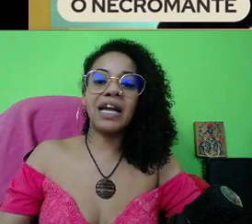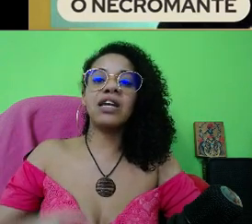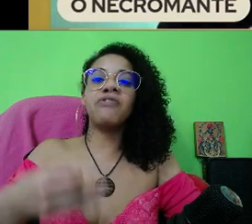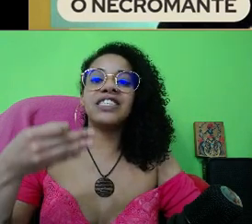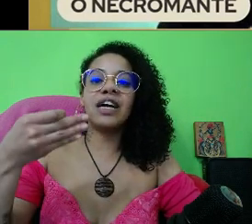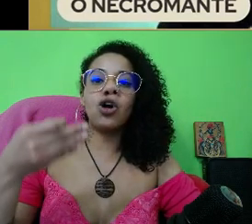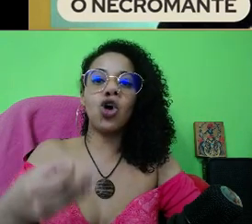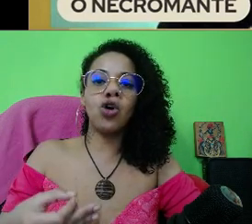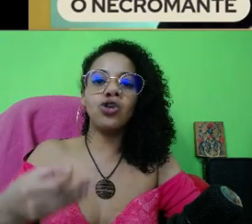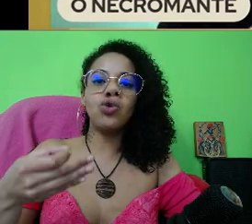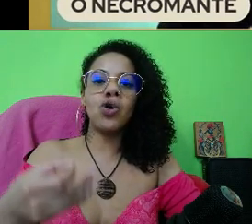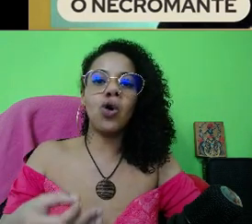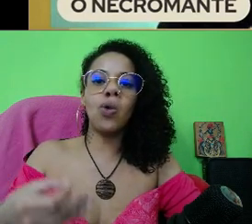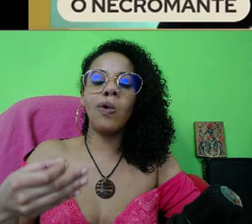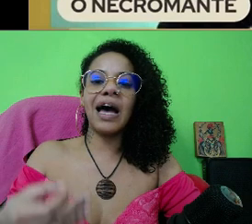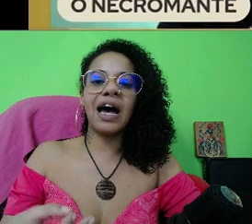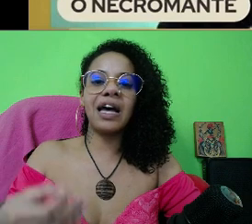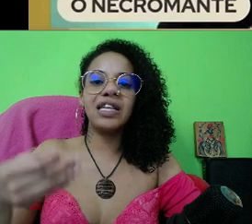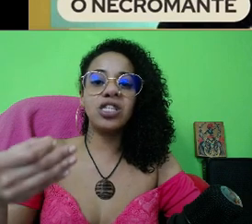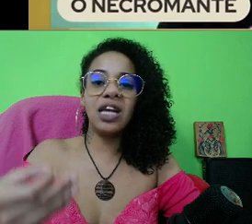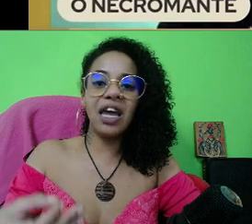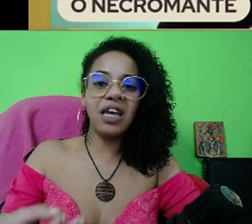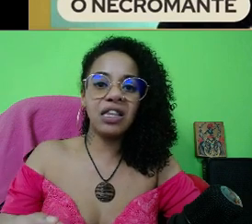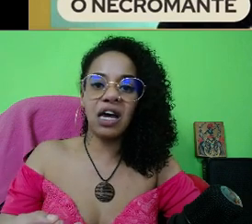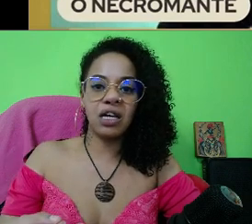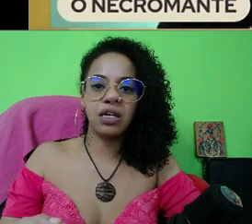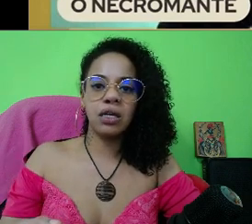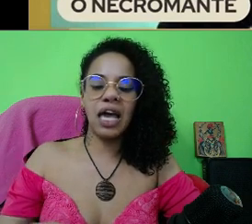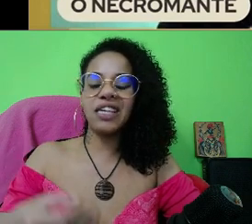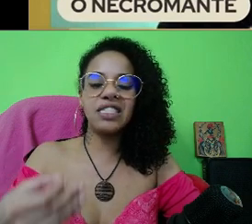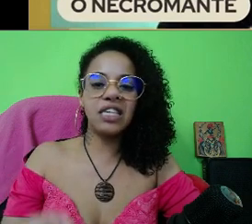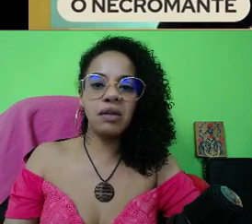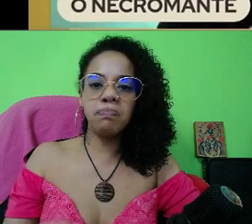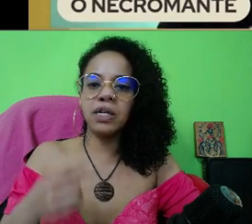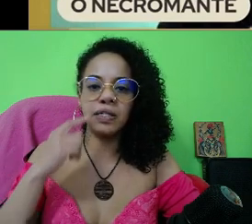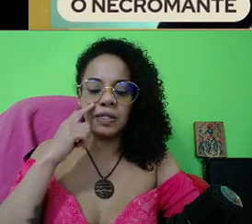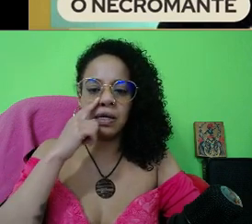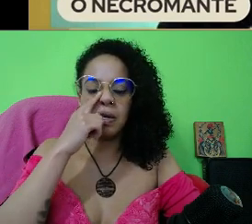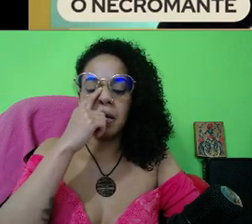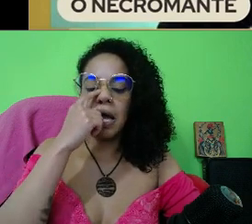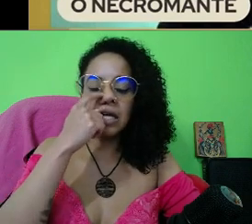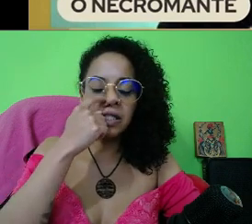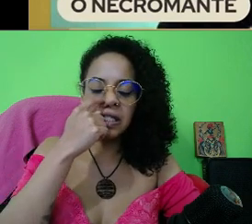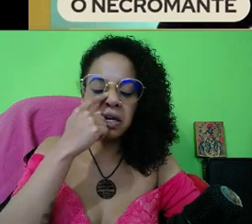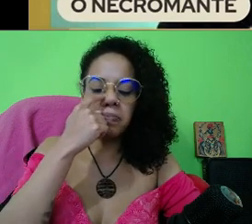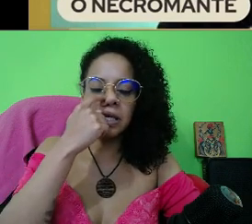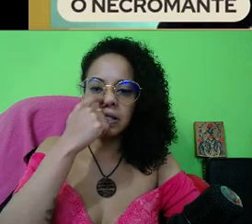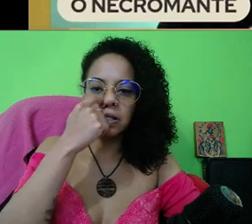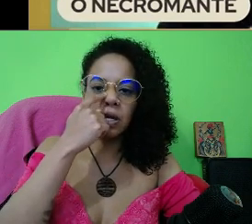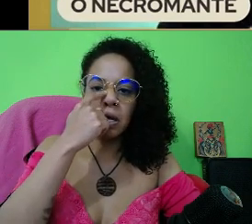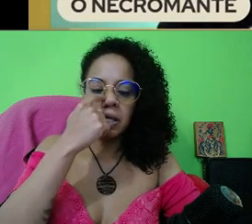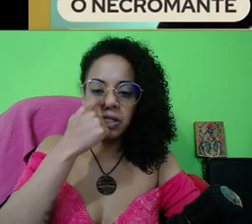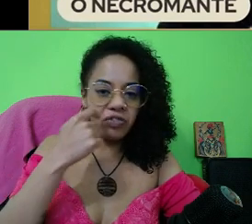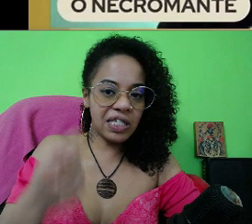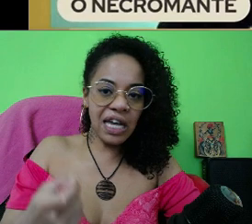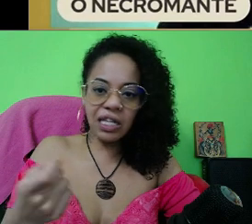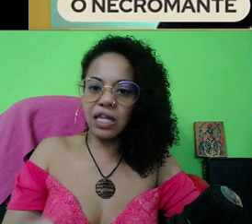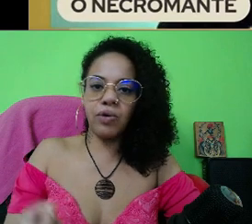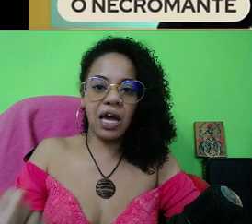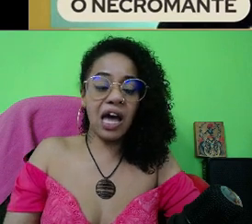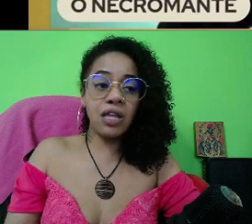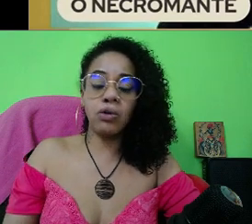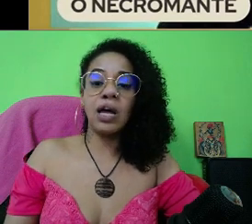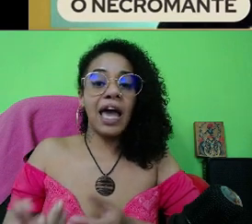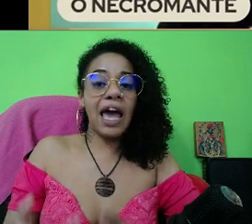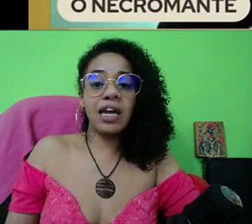para que não faça couro com a direita é simples é simples se você